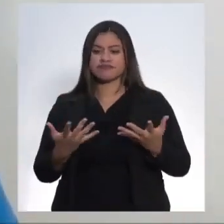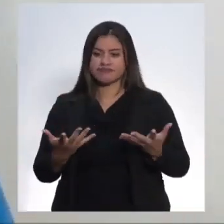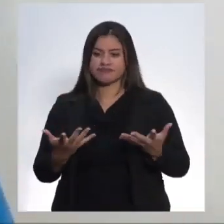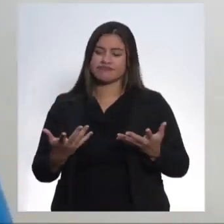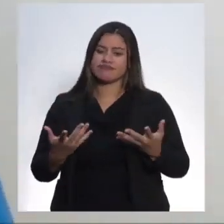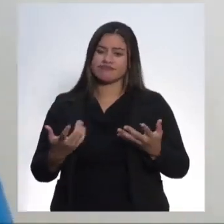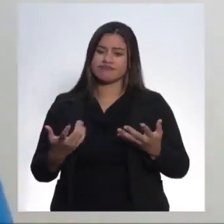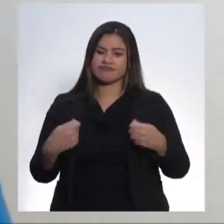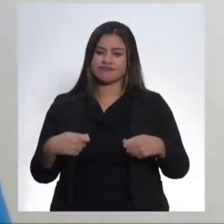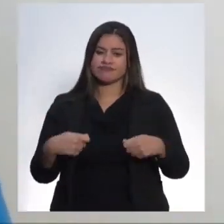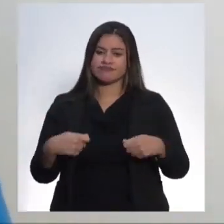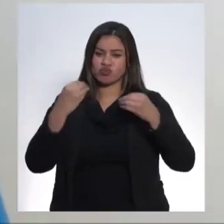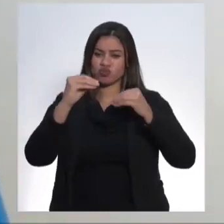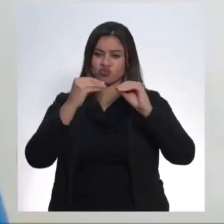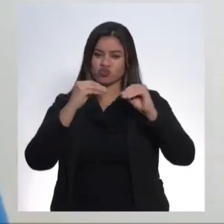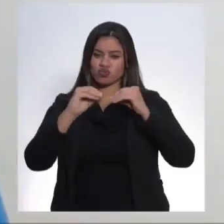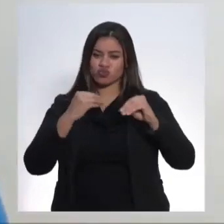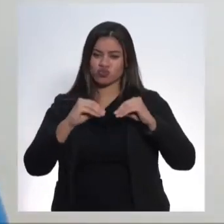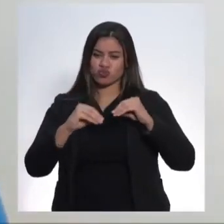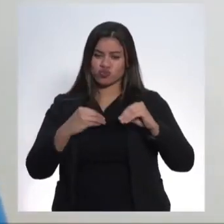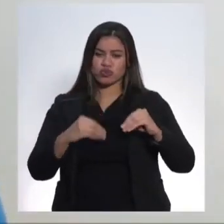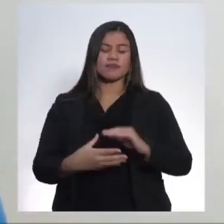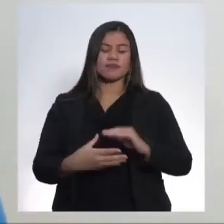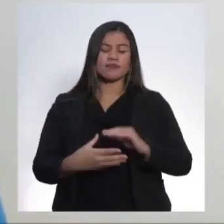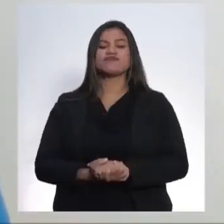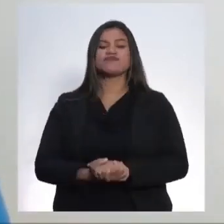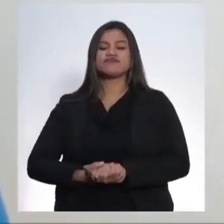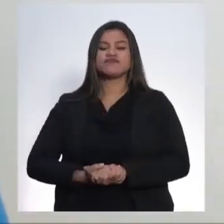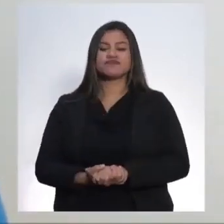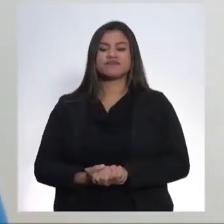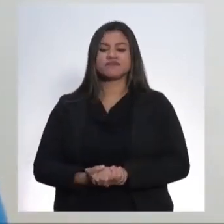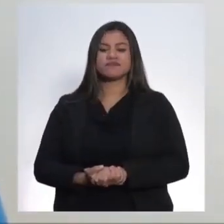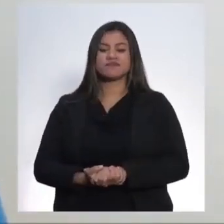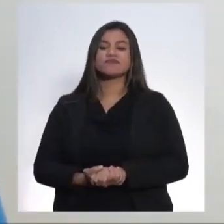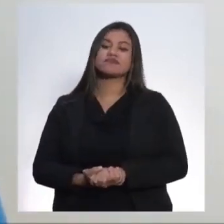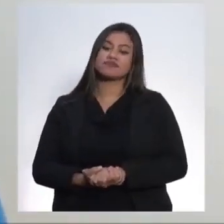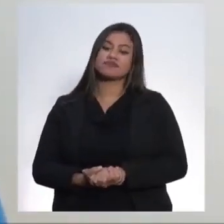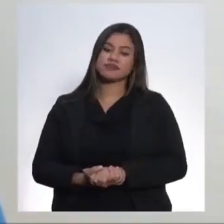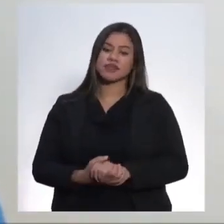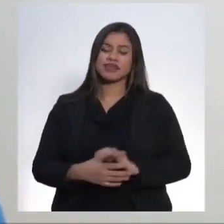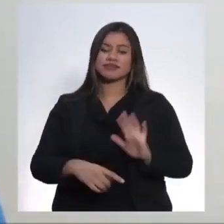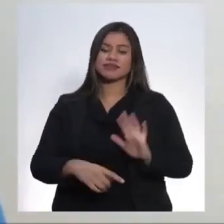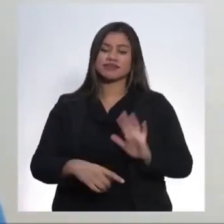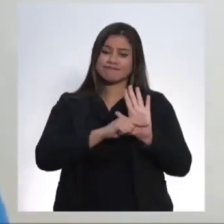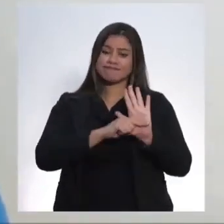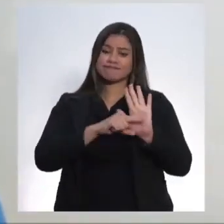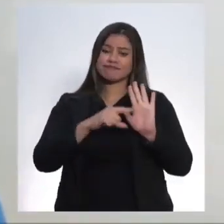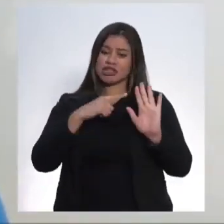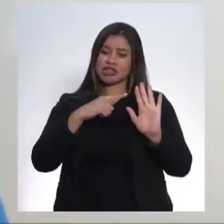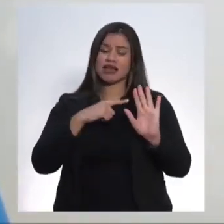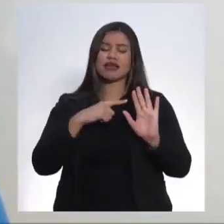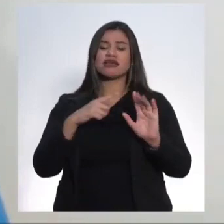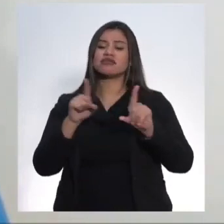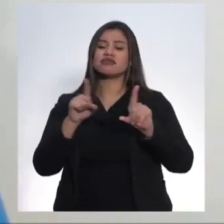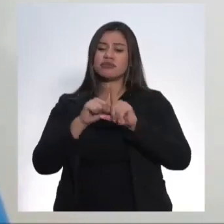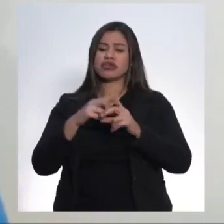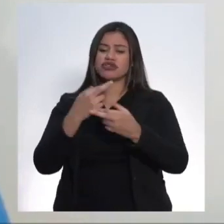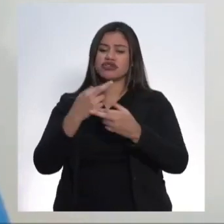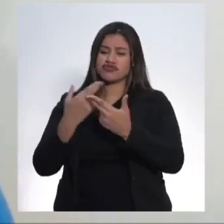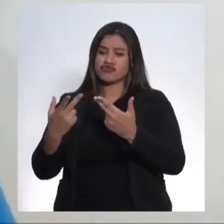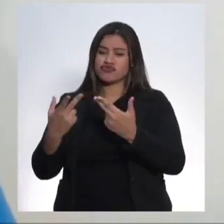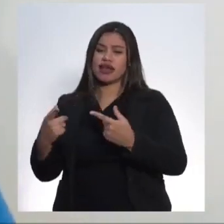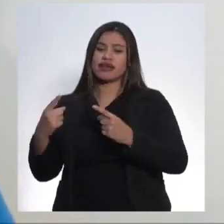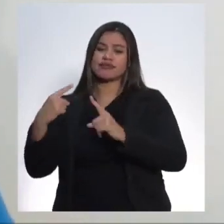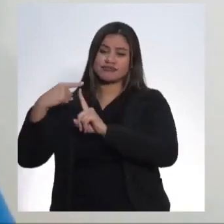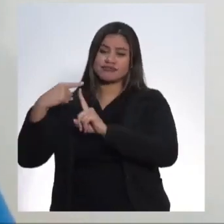pode considerar nessa etapa, né? E assim como existem as fraquezas, também existem os ganhos, né?